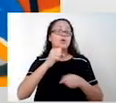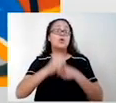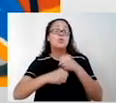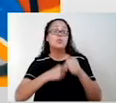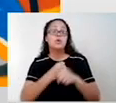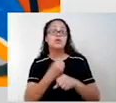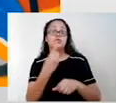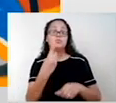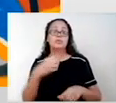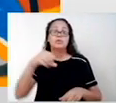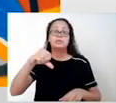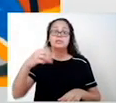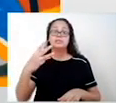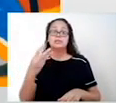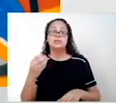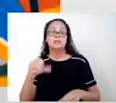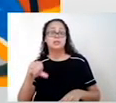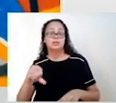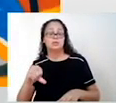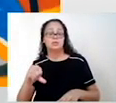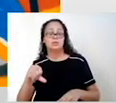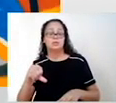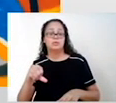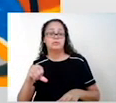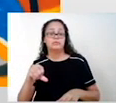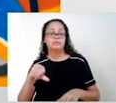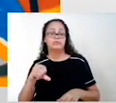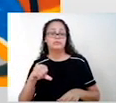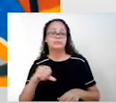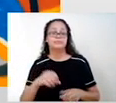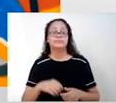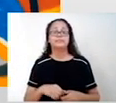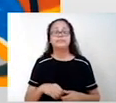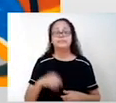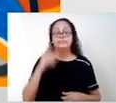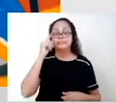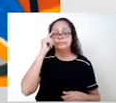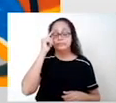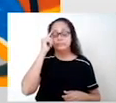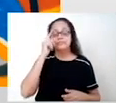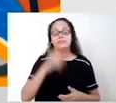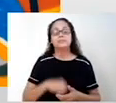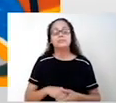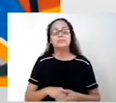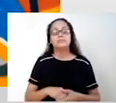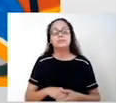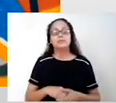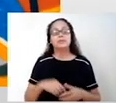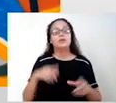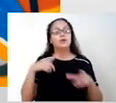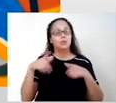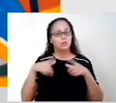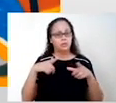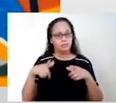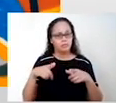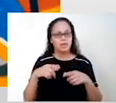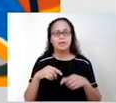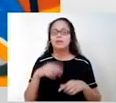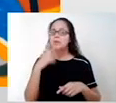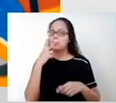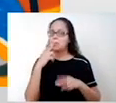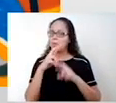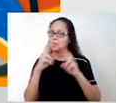1939. Observem, então, ele é o pai aí do cubismo, né, que vocês já devem ter visto em arte. Então, ele trabalha com as